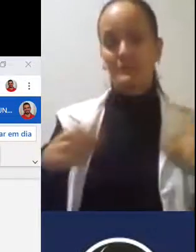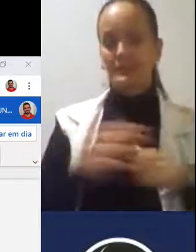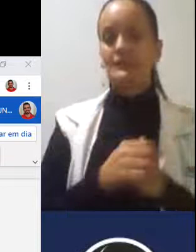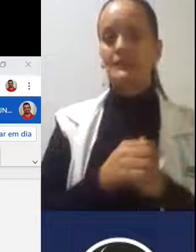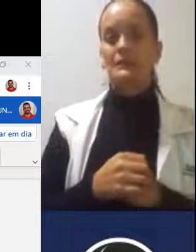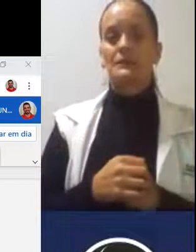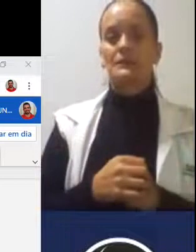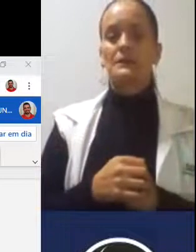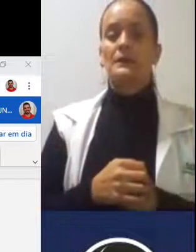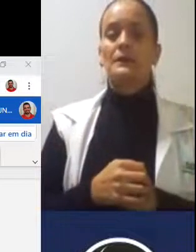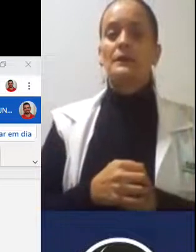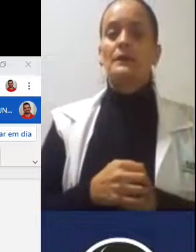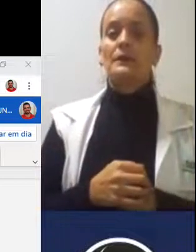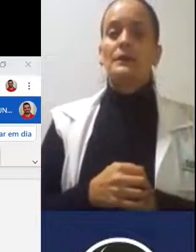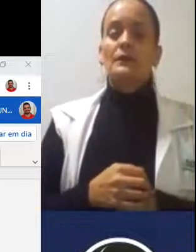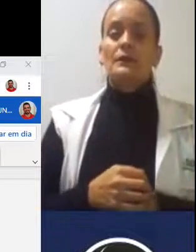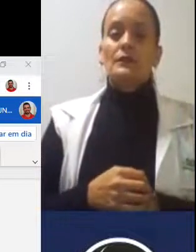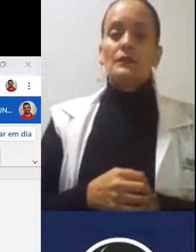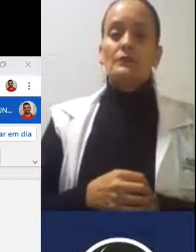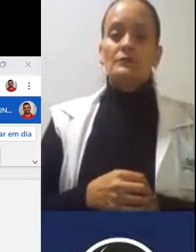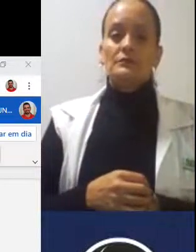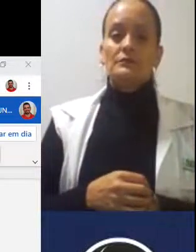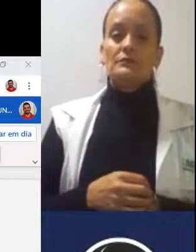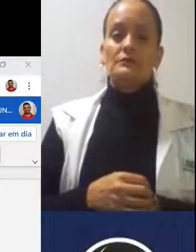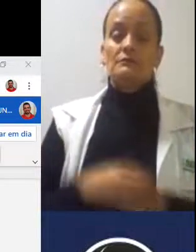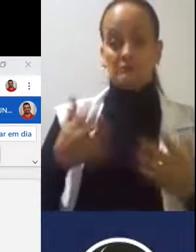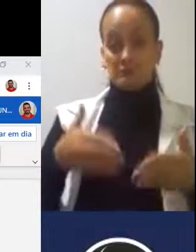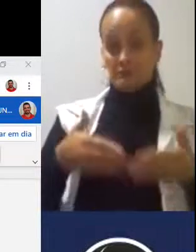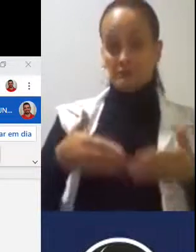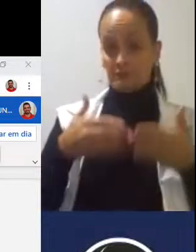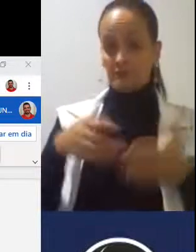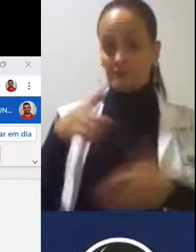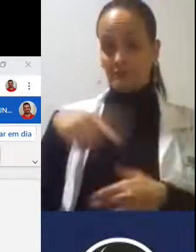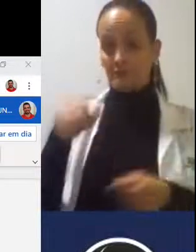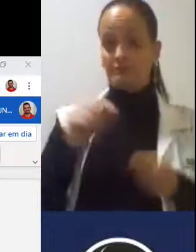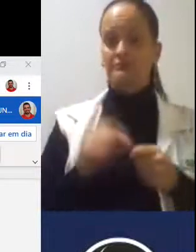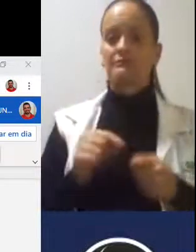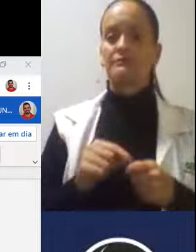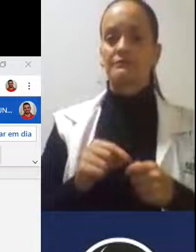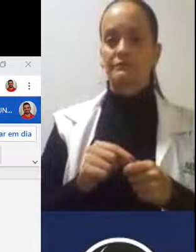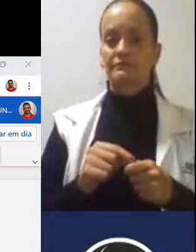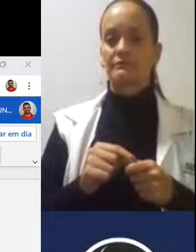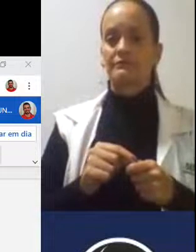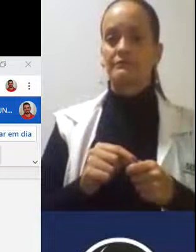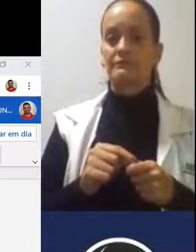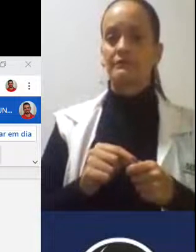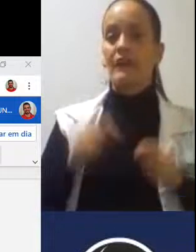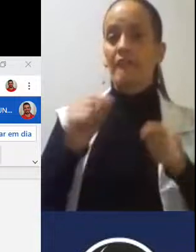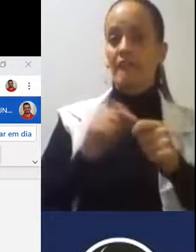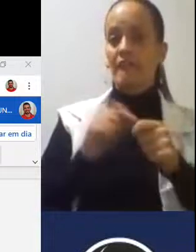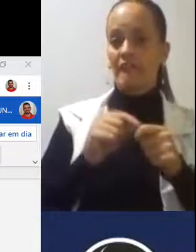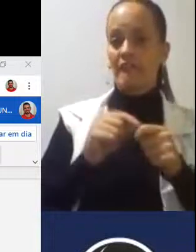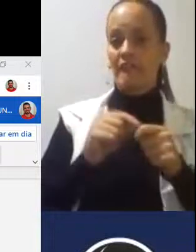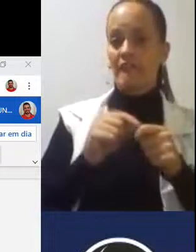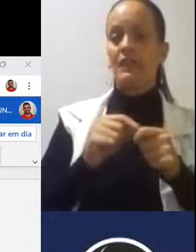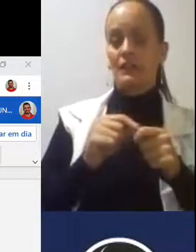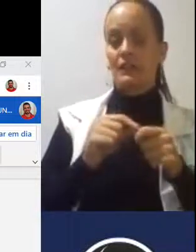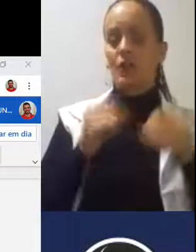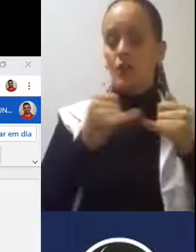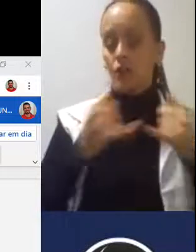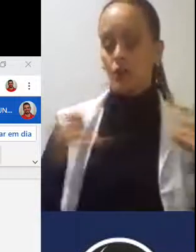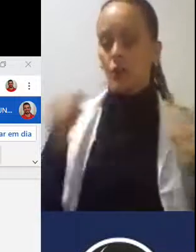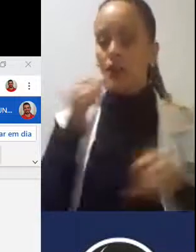certo? Então, ele contextualiza e pede para vocês calcular resistência elétrica, né, a resistência elétrica da rede, usando o cabo de alumínio